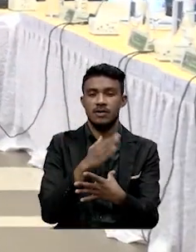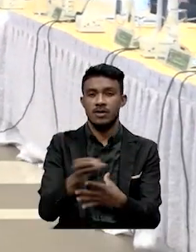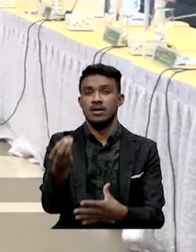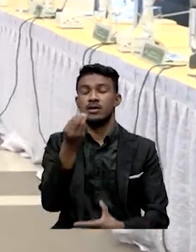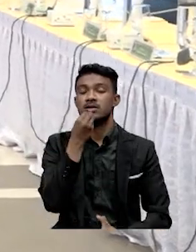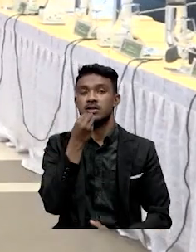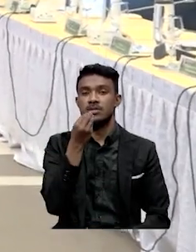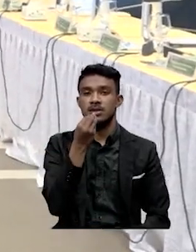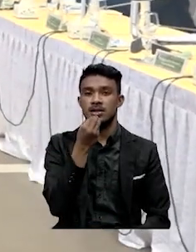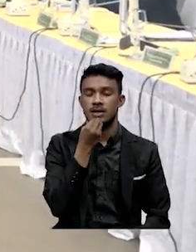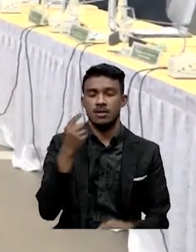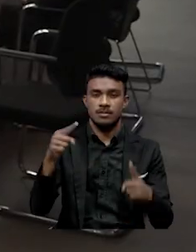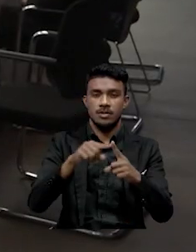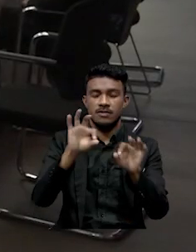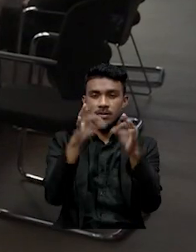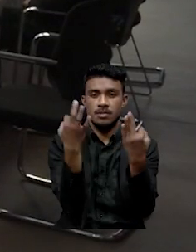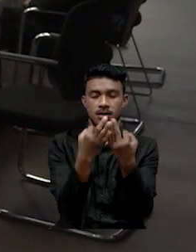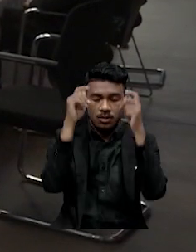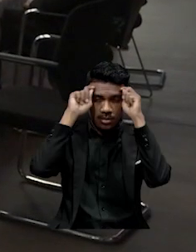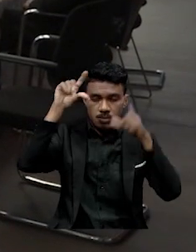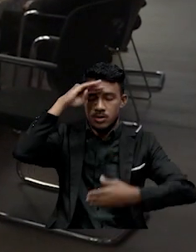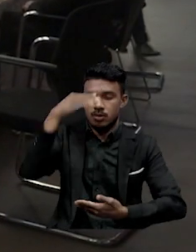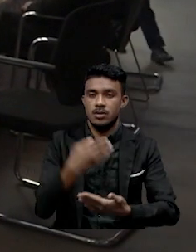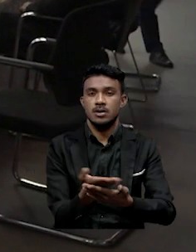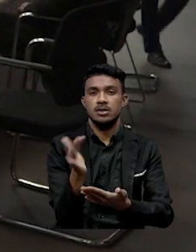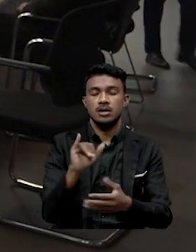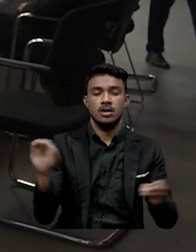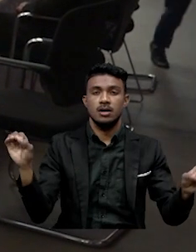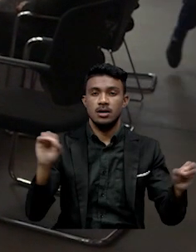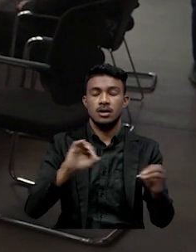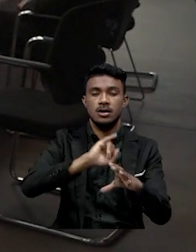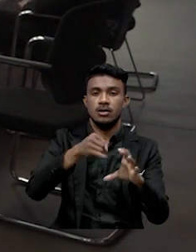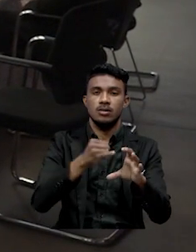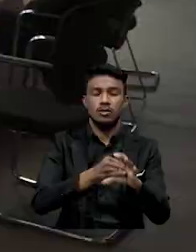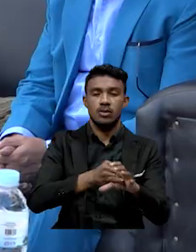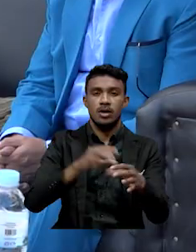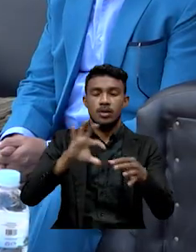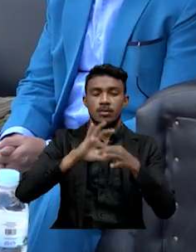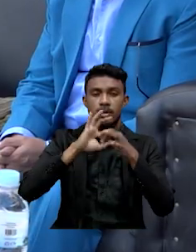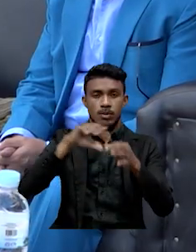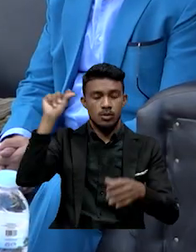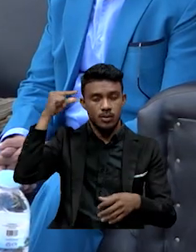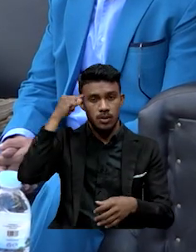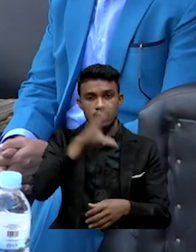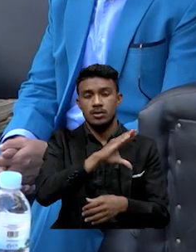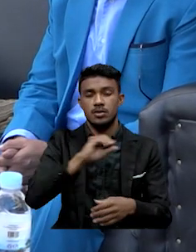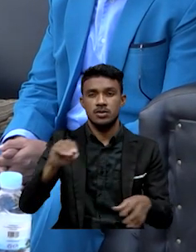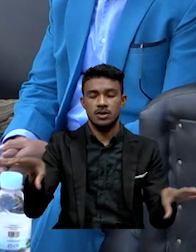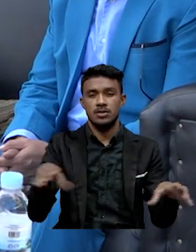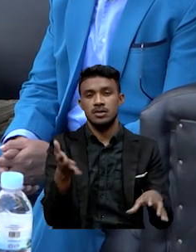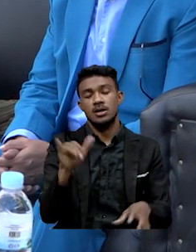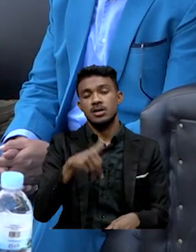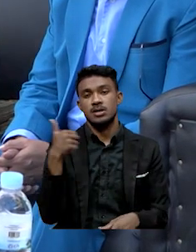Cesta Básica ba família timoroansira, nebe la inclui membro governo, ex-titular no funcionário sira,